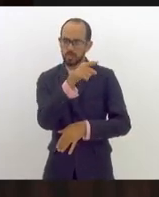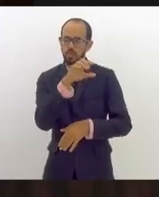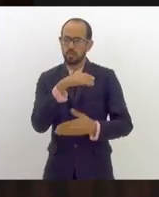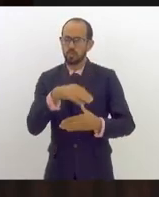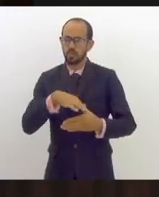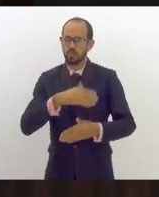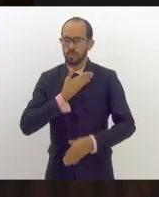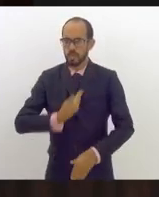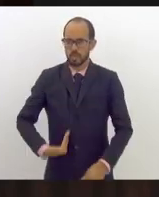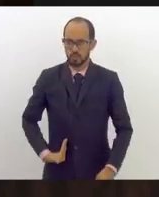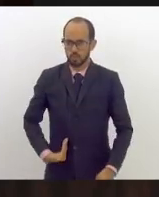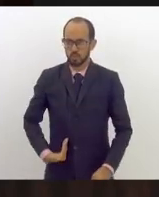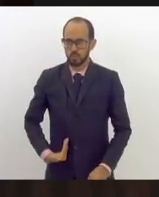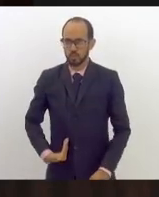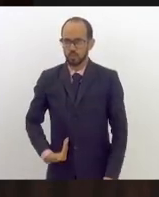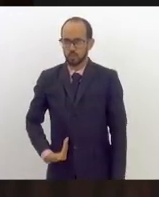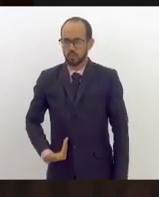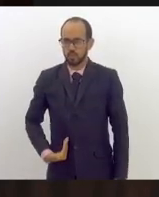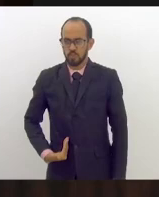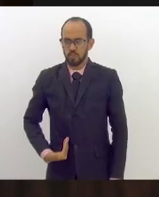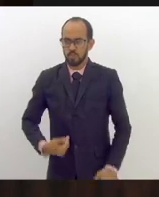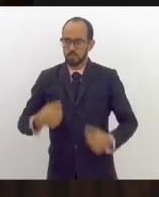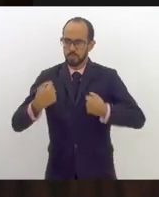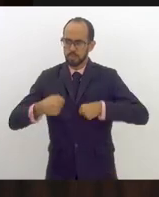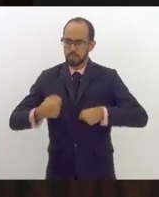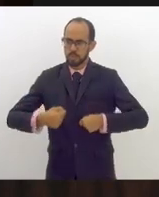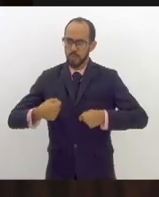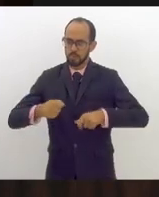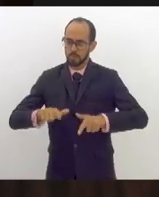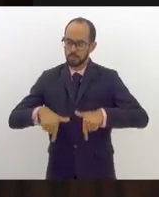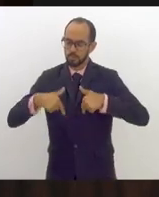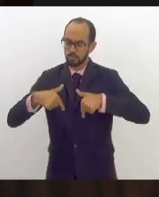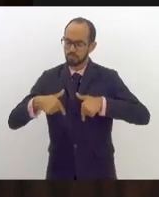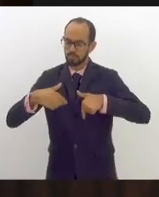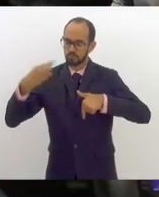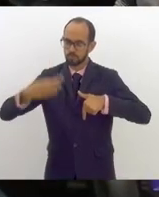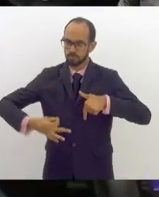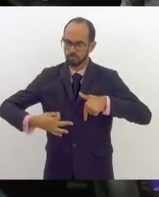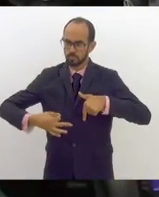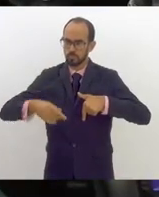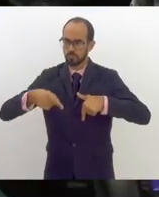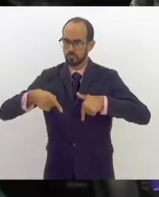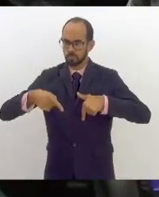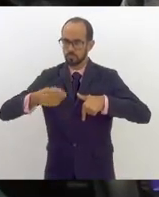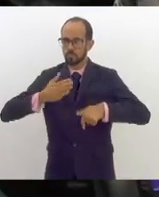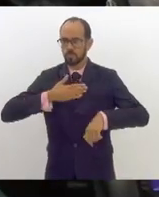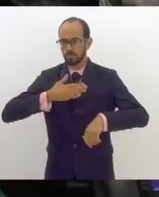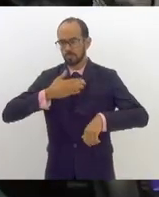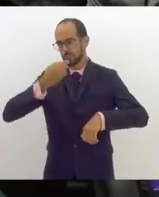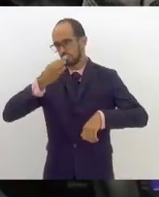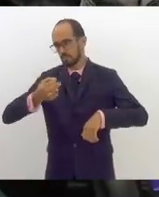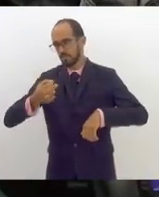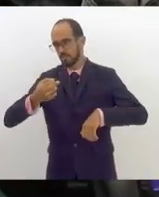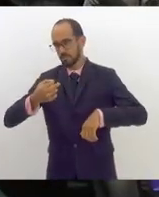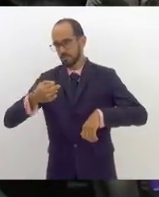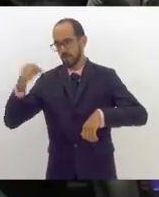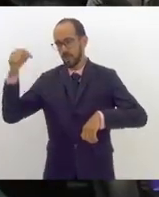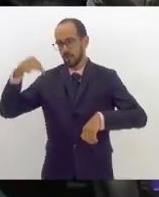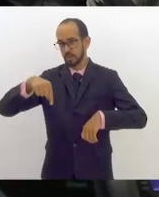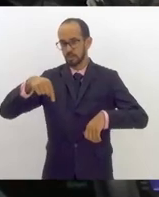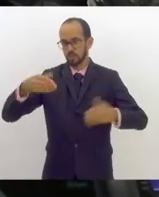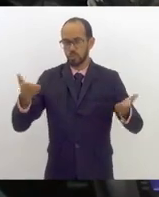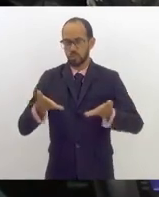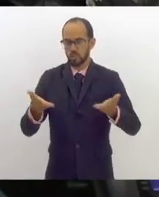Serginho é para o governo que precisava ter uma posição mais forte no meu ponto de vista aqui hoje